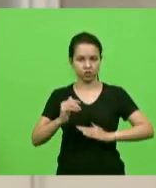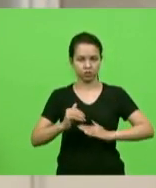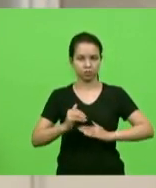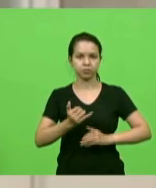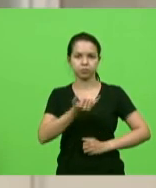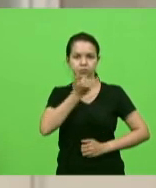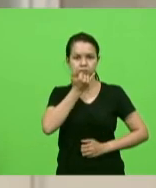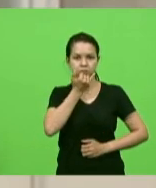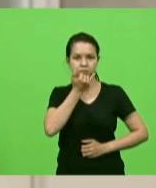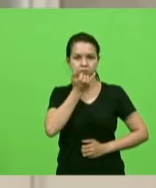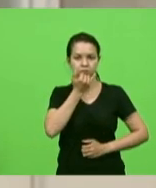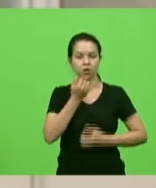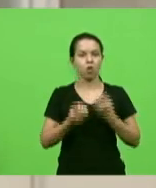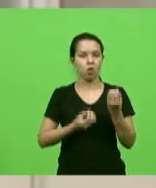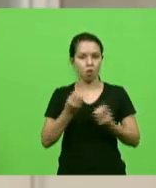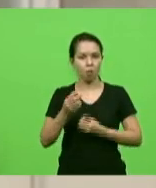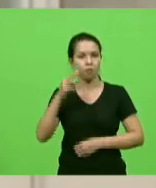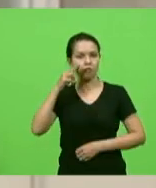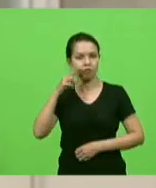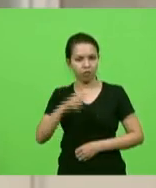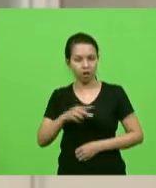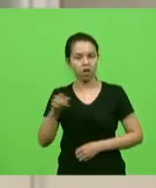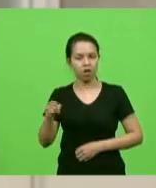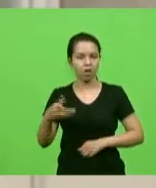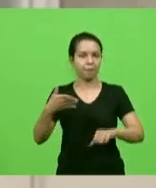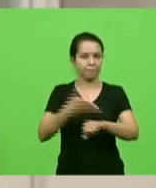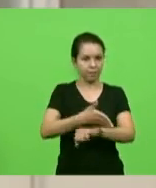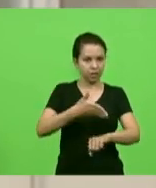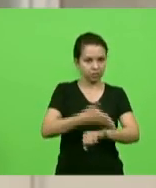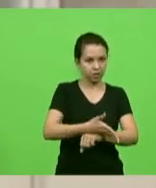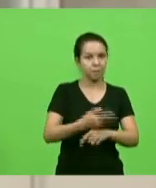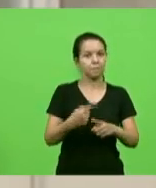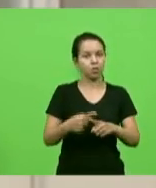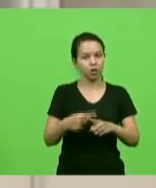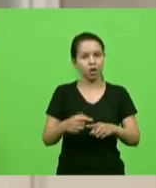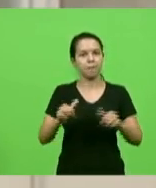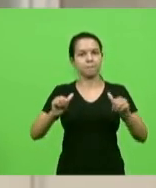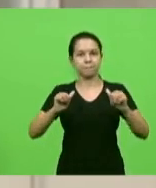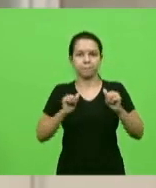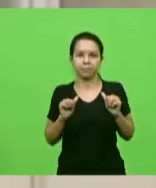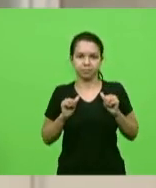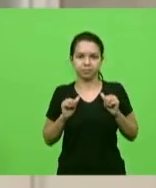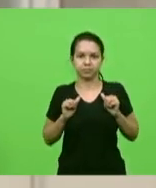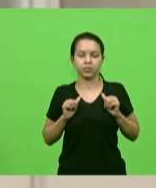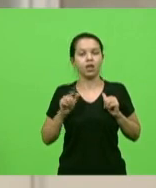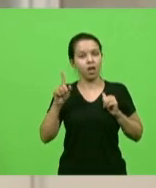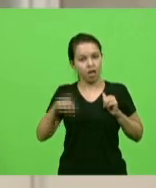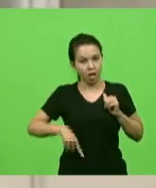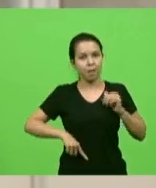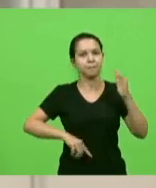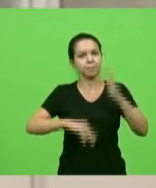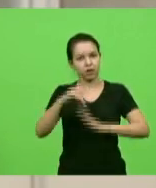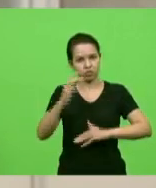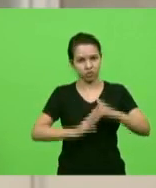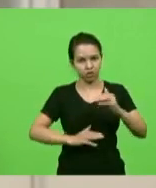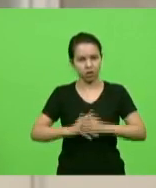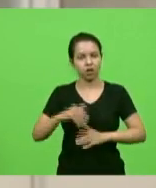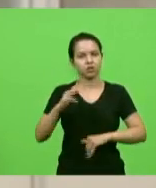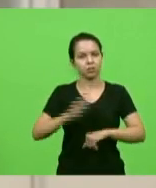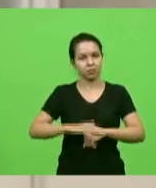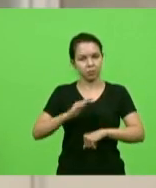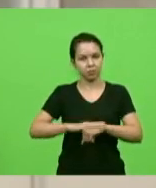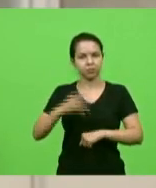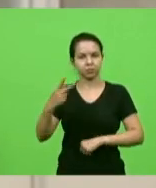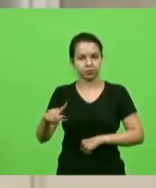e aliás perdão como se vê a conduta comissiva Isto é por omissão no caso ela foi praticada pelo